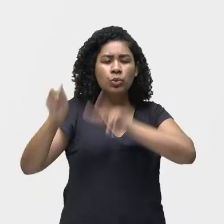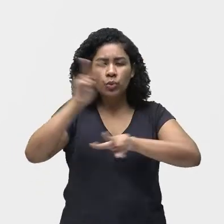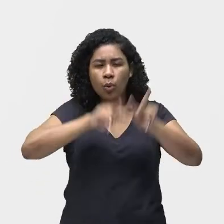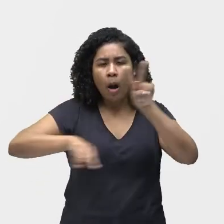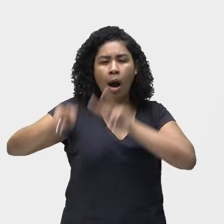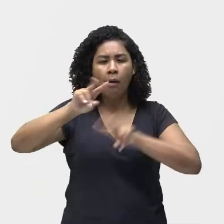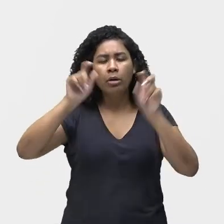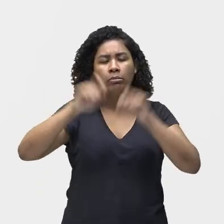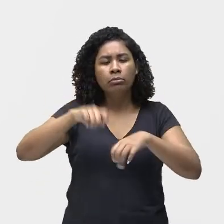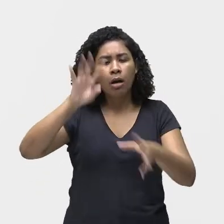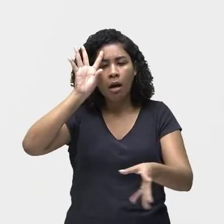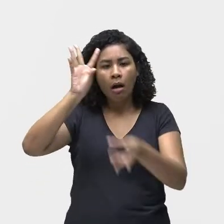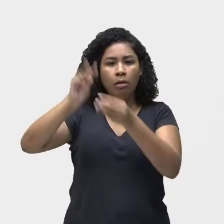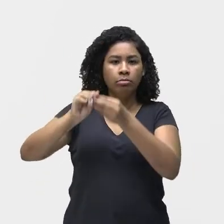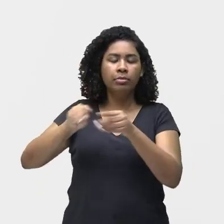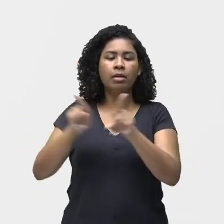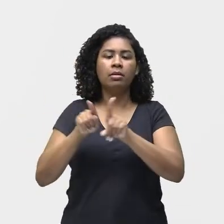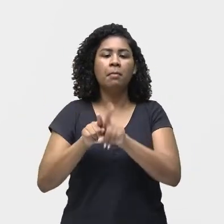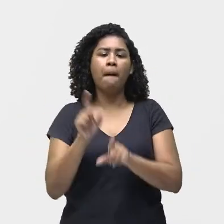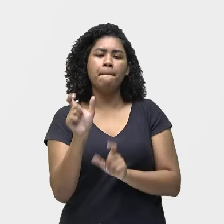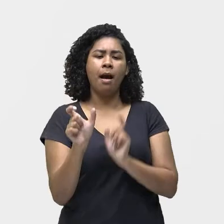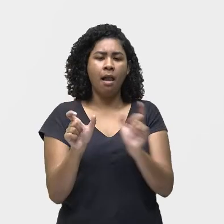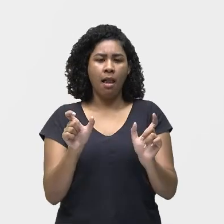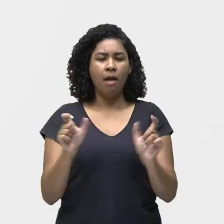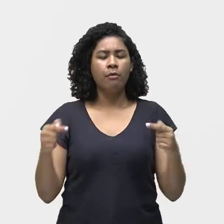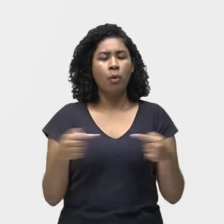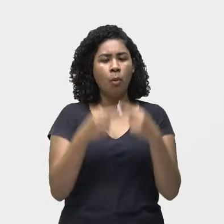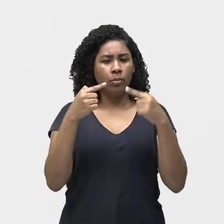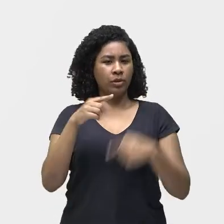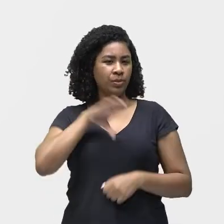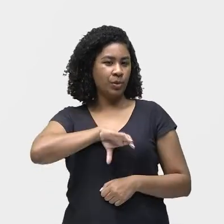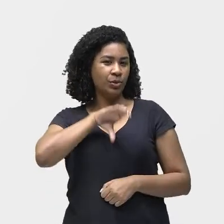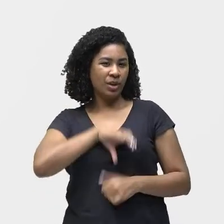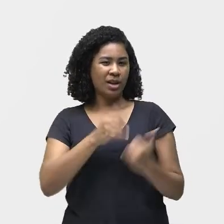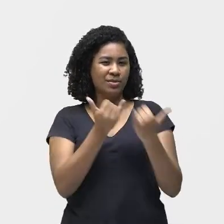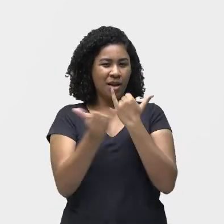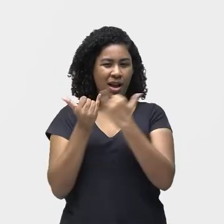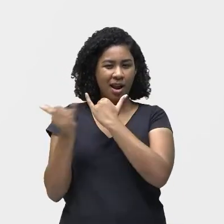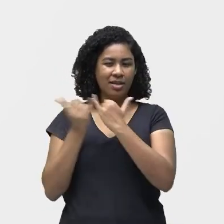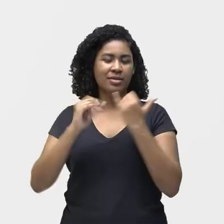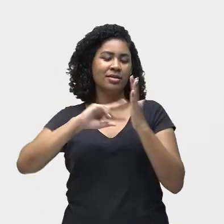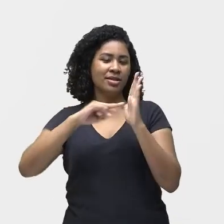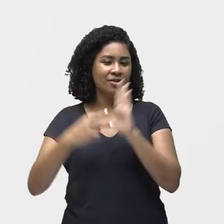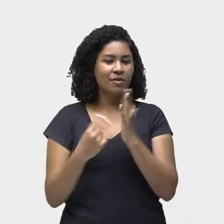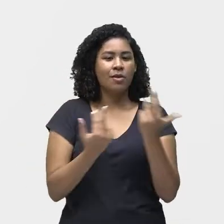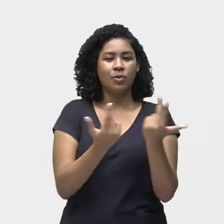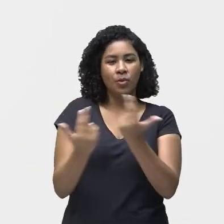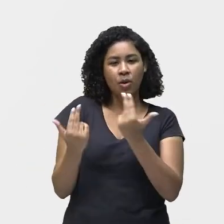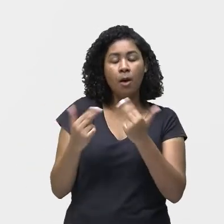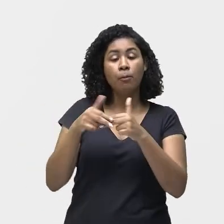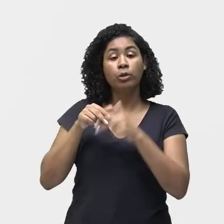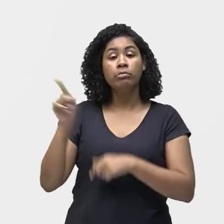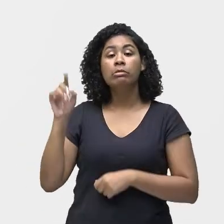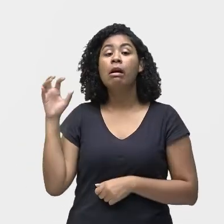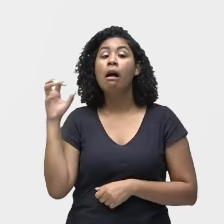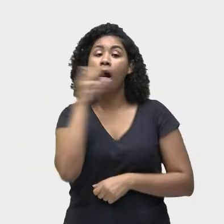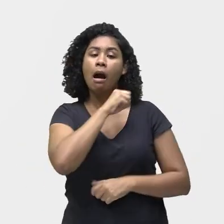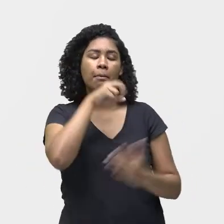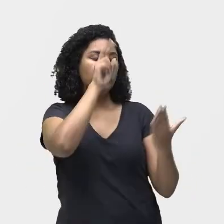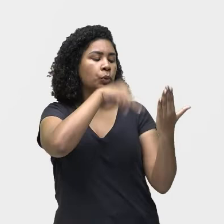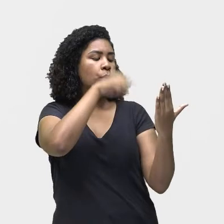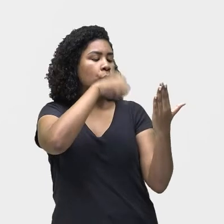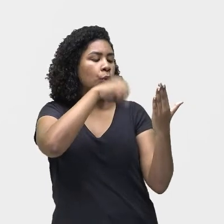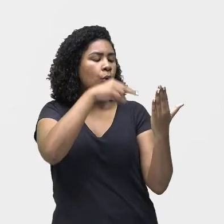os cognatos, os falsos cognatos. Então, essa leitura dinâmica ela é bem mais rápida para você